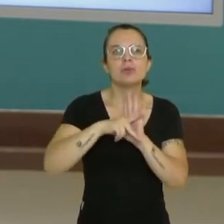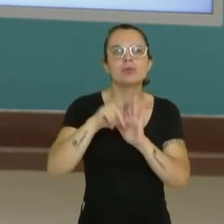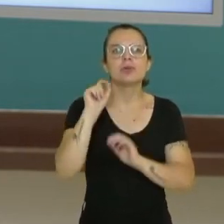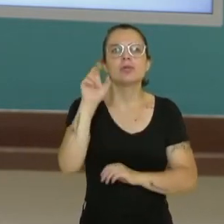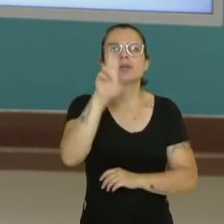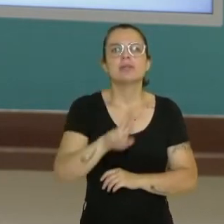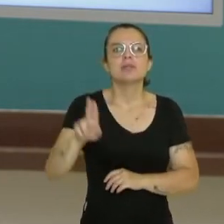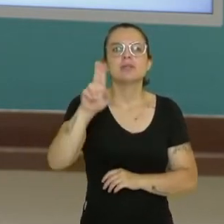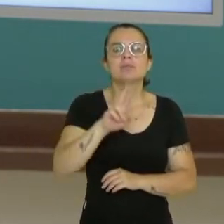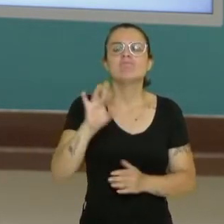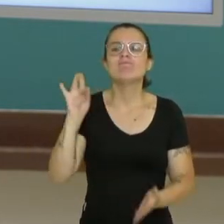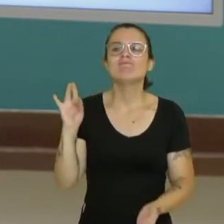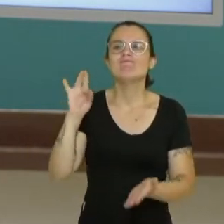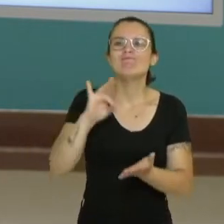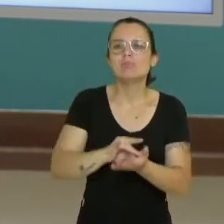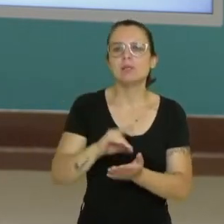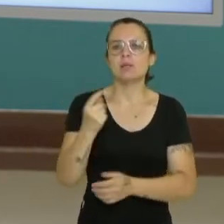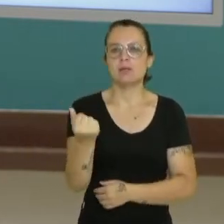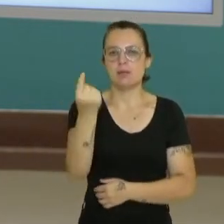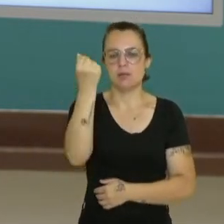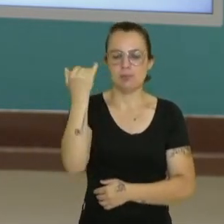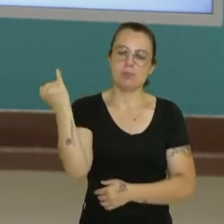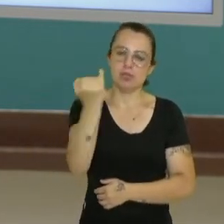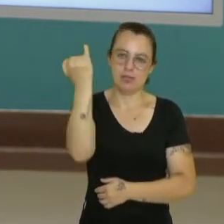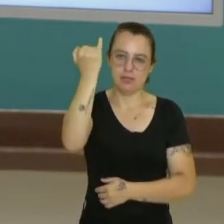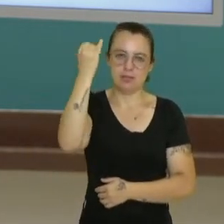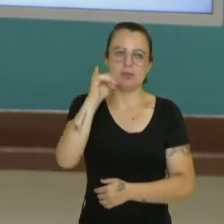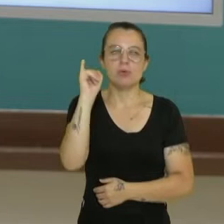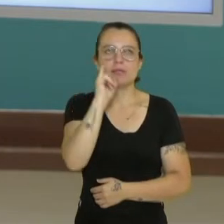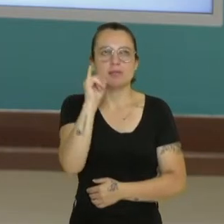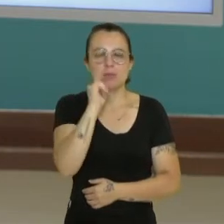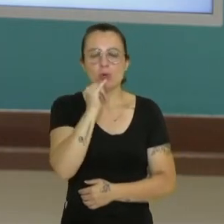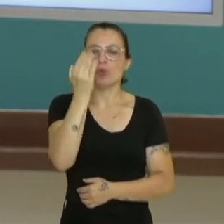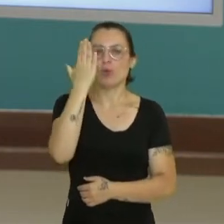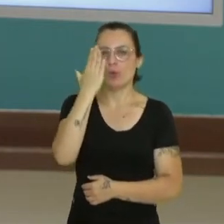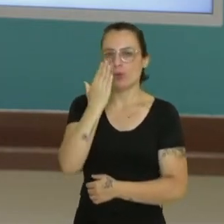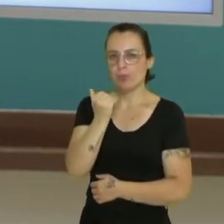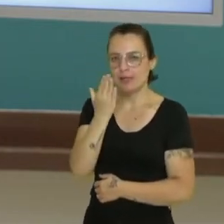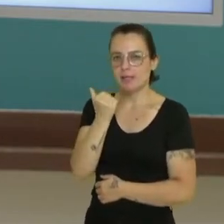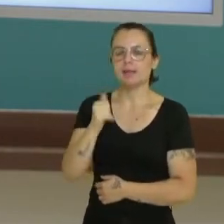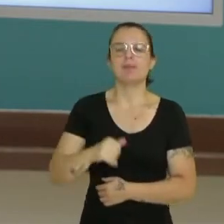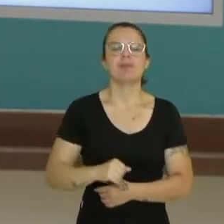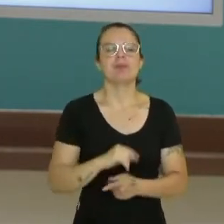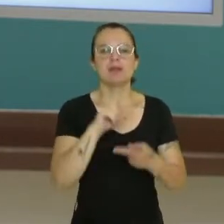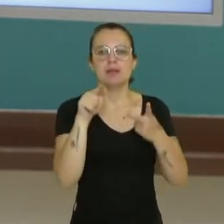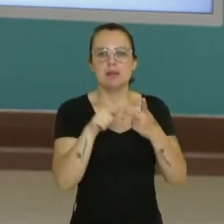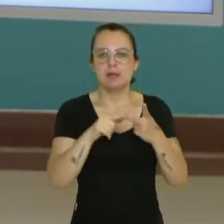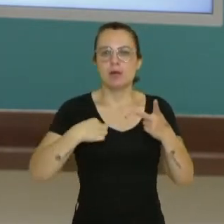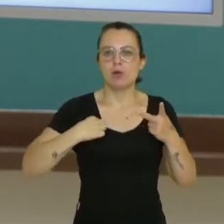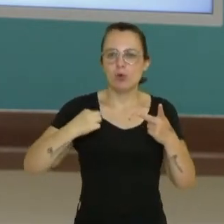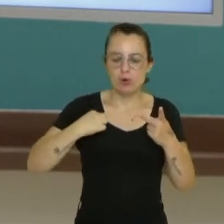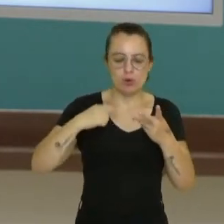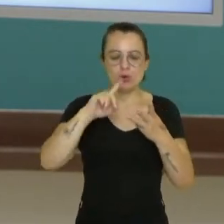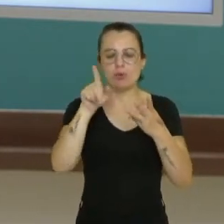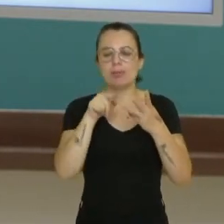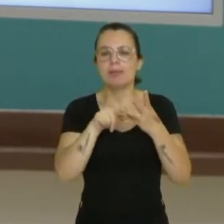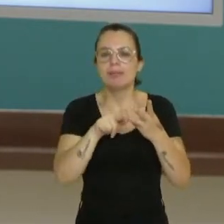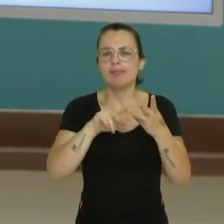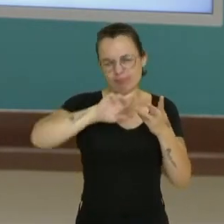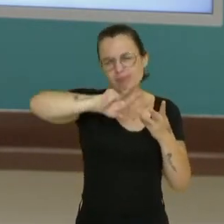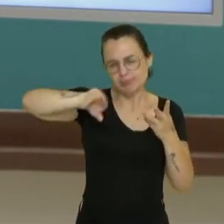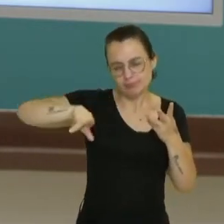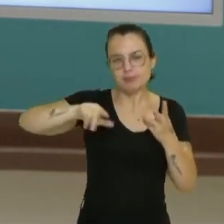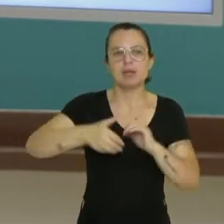utilizadas para as despesas essenciais, aquelas despesas como comida, vestuário, esse tipo de